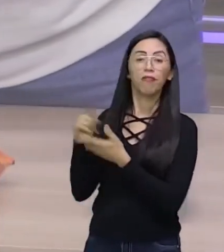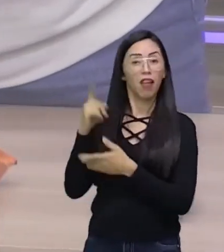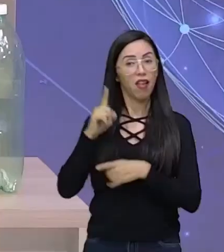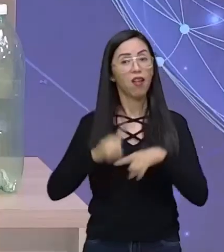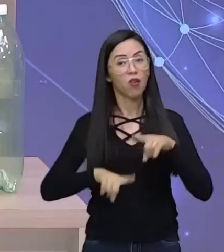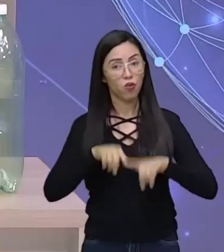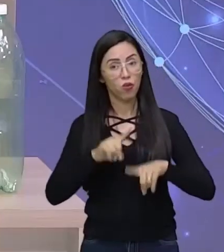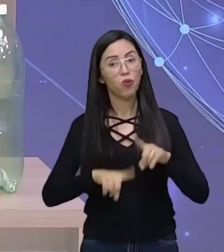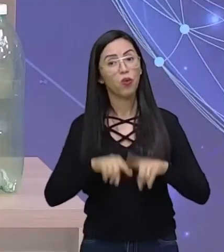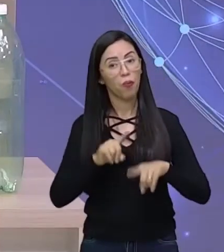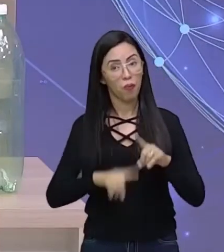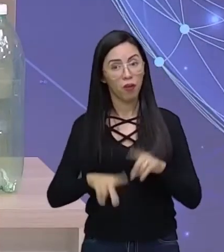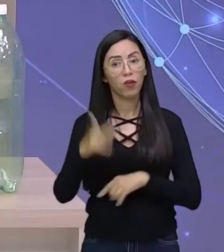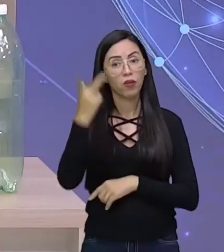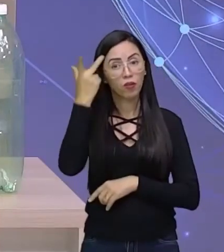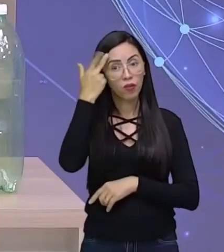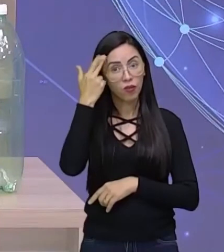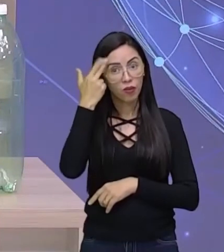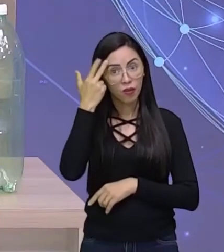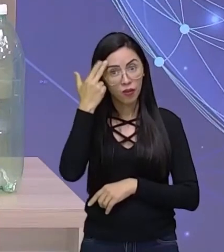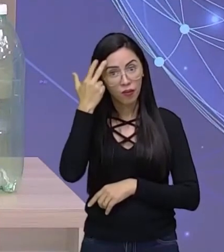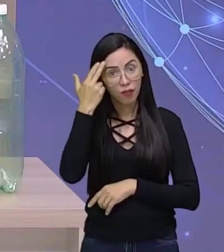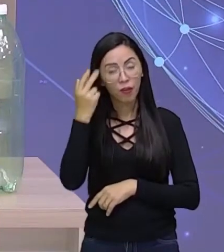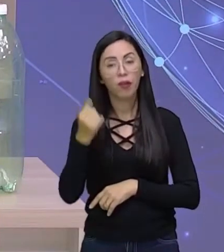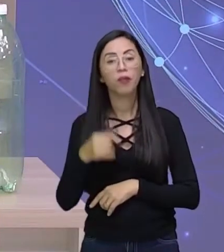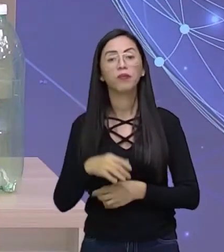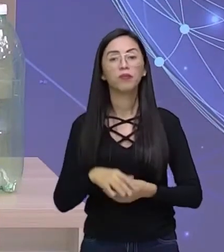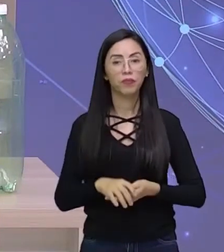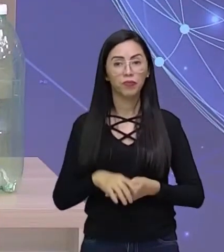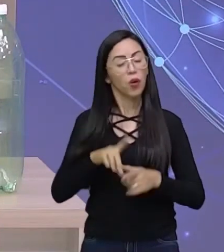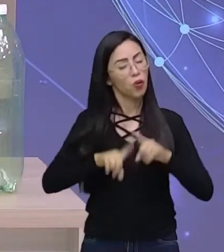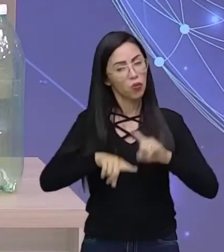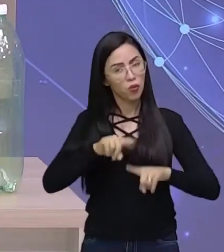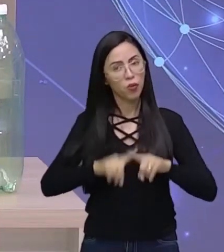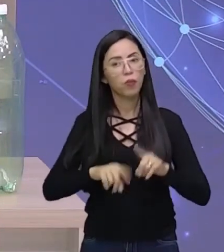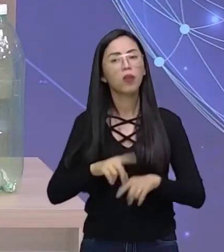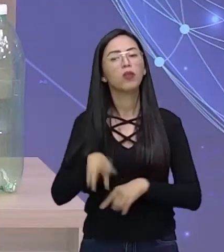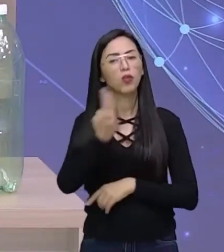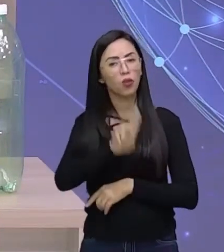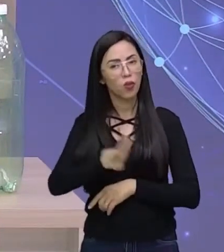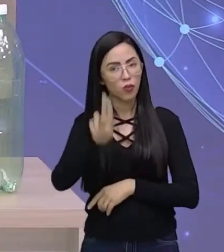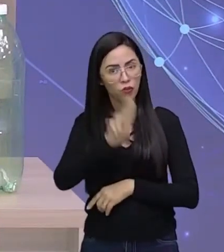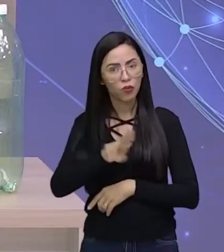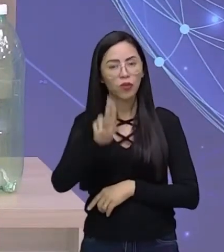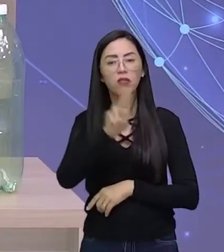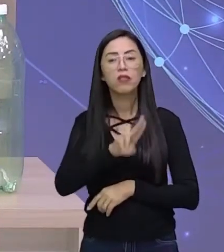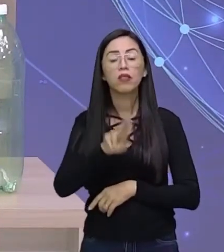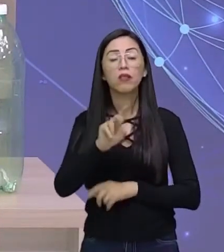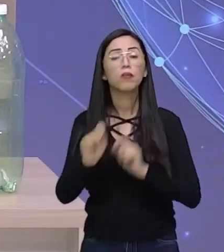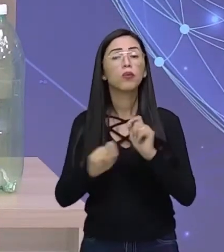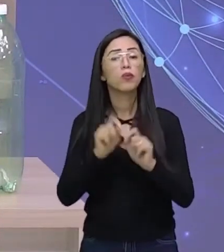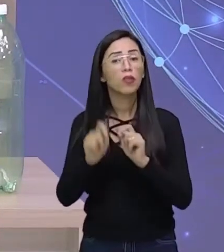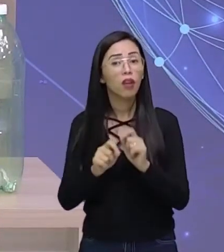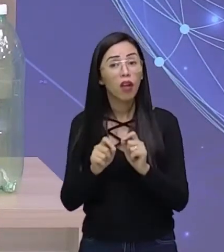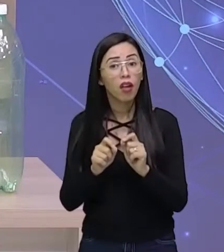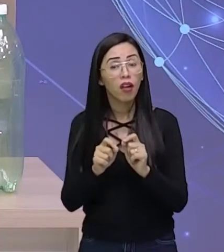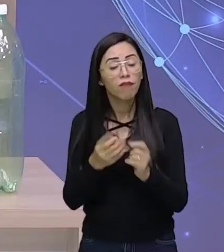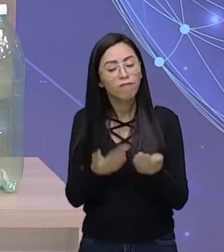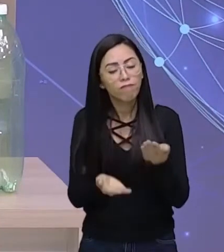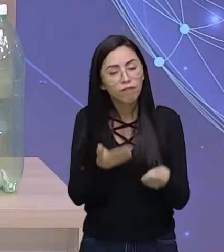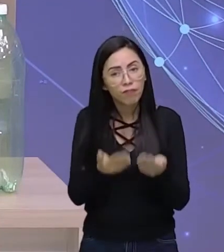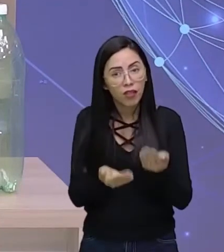usa gramas. E nós temos, para medir a massa, nós temos o quê?